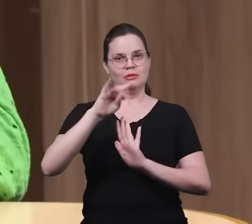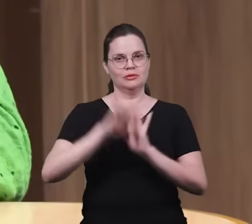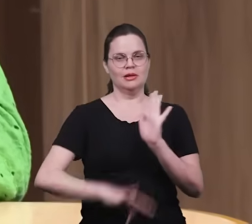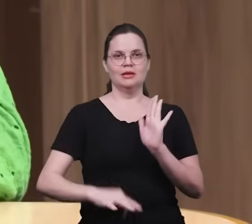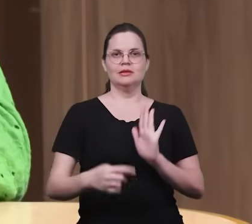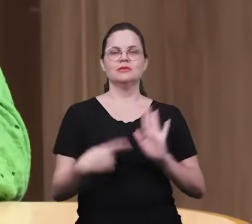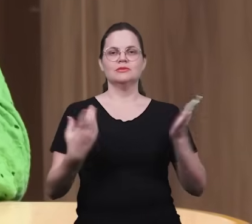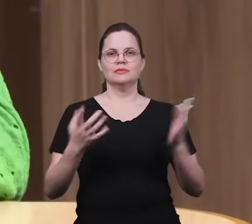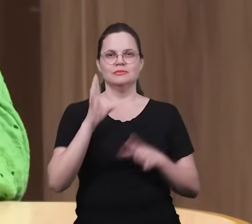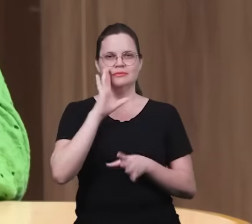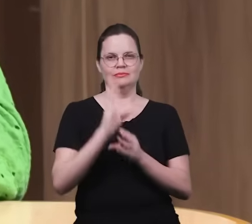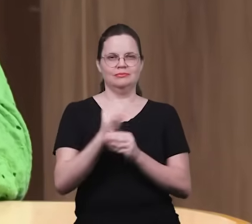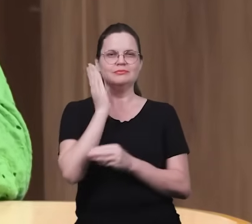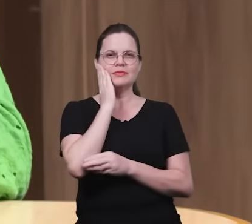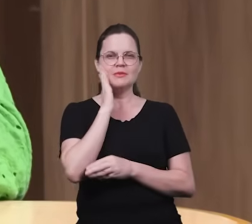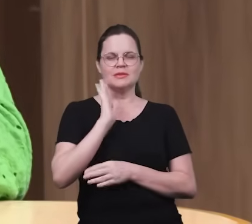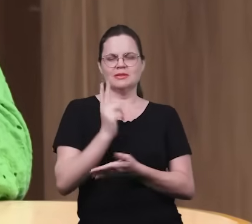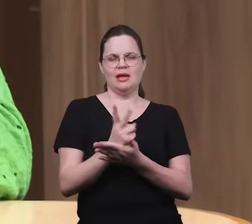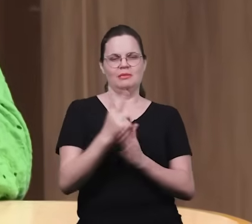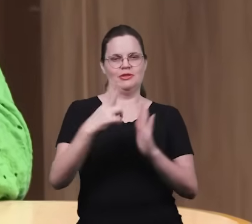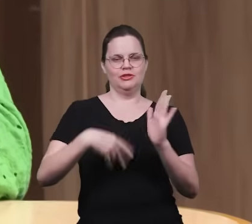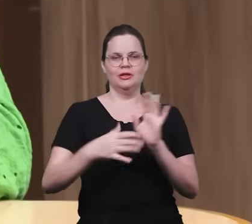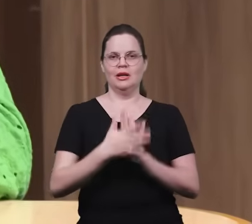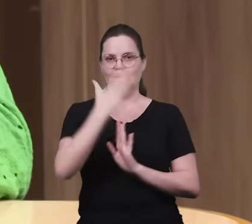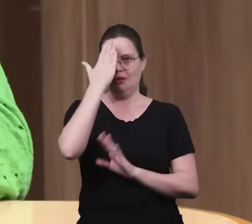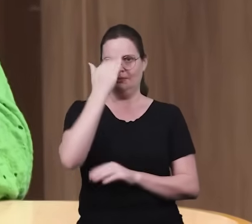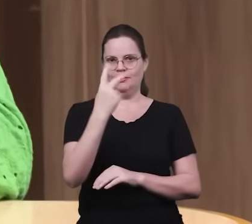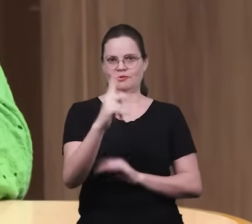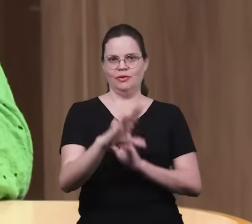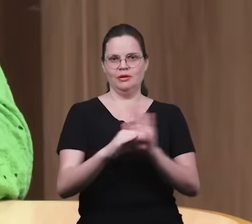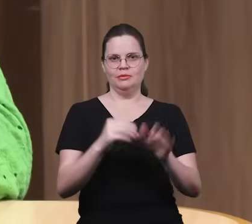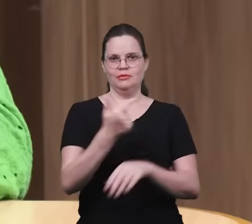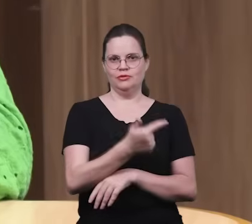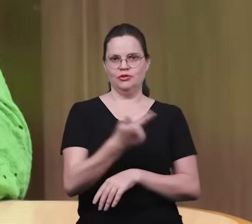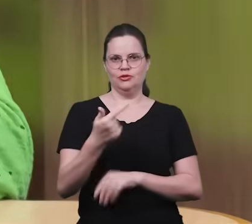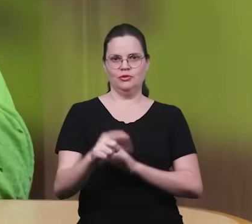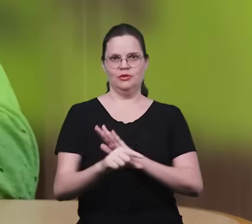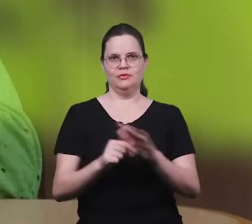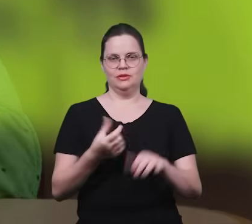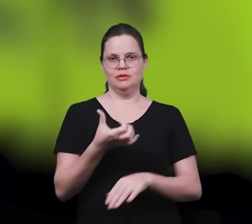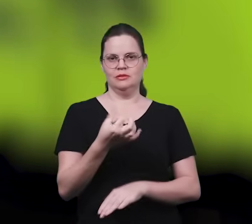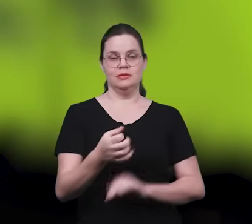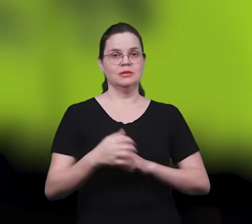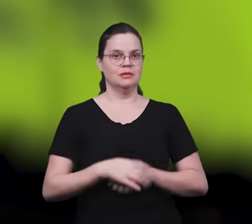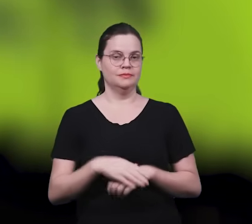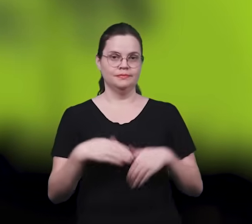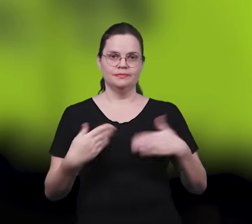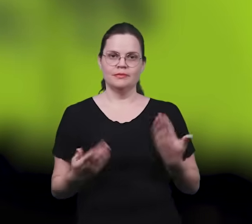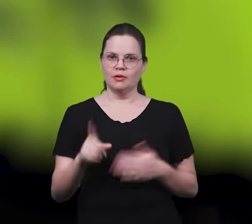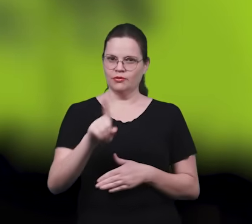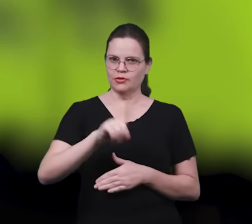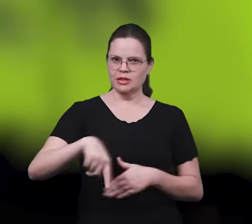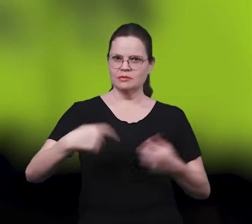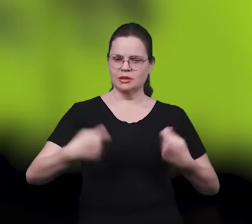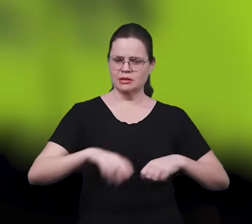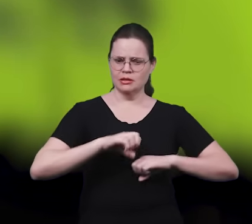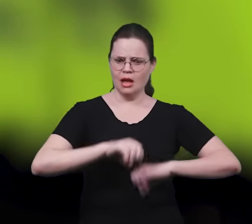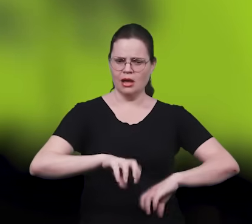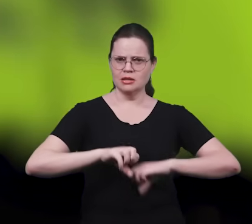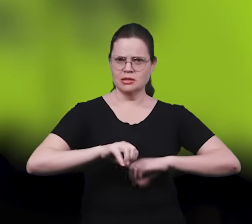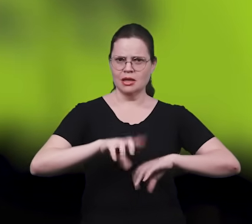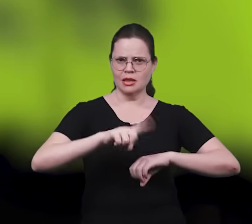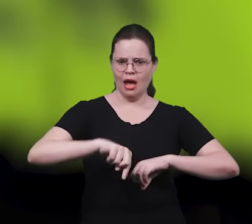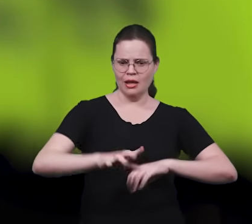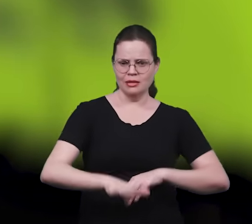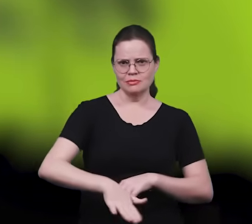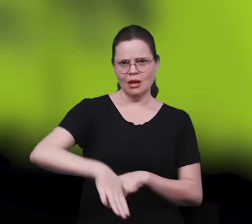está conosco em muitos episódios. O texto em Provérbios 22:6 instrui o menino no caminho em que deve